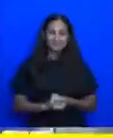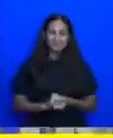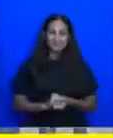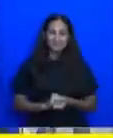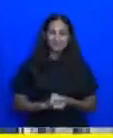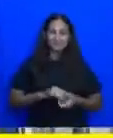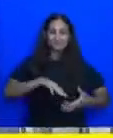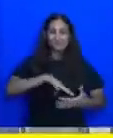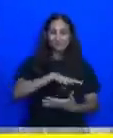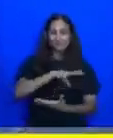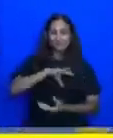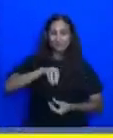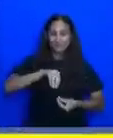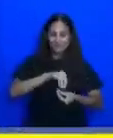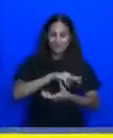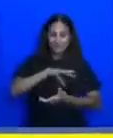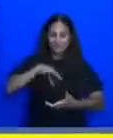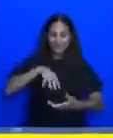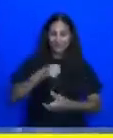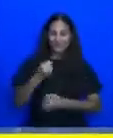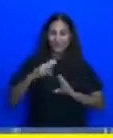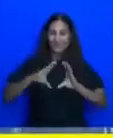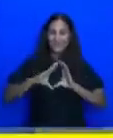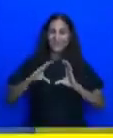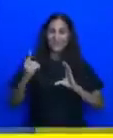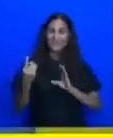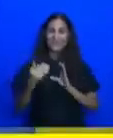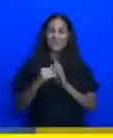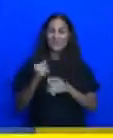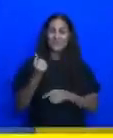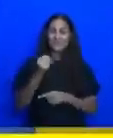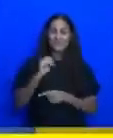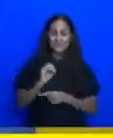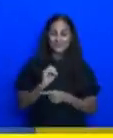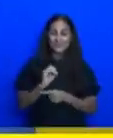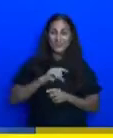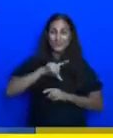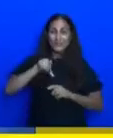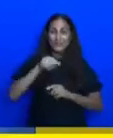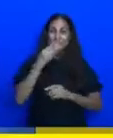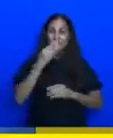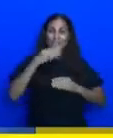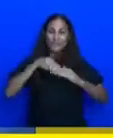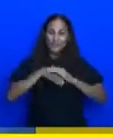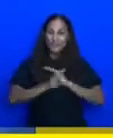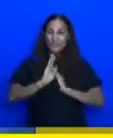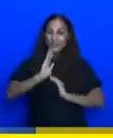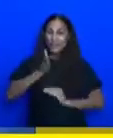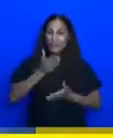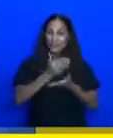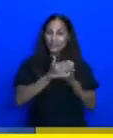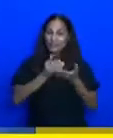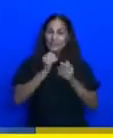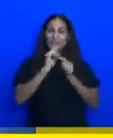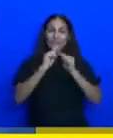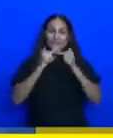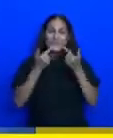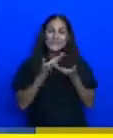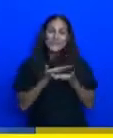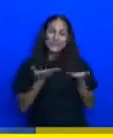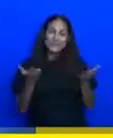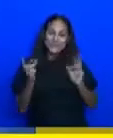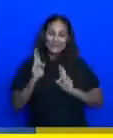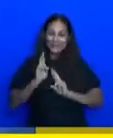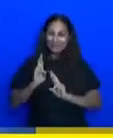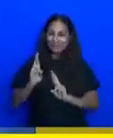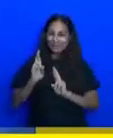Globo carregado, embaralhando 80 bolas numeradas de 01 a 80. O sorteio da Time Mania começando. Boa sorte para vocês.